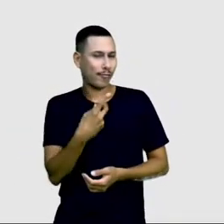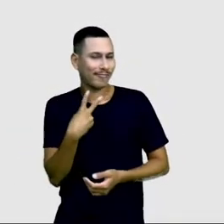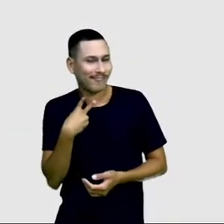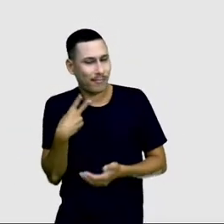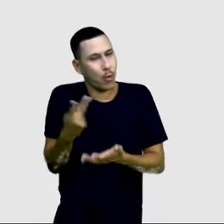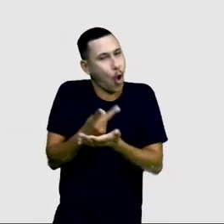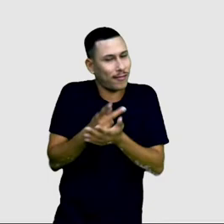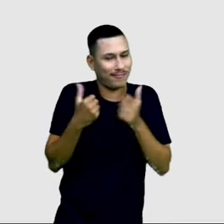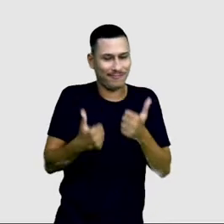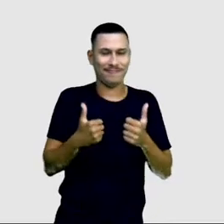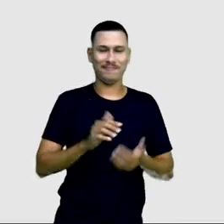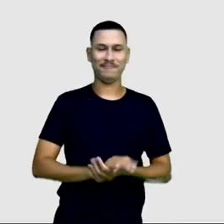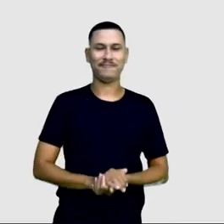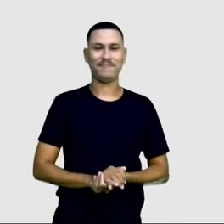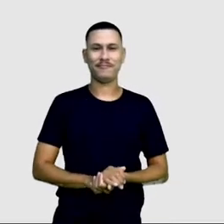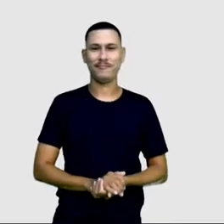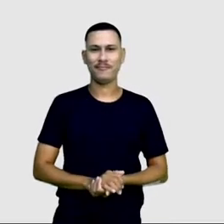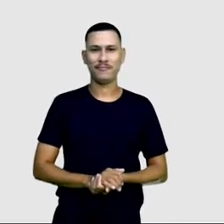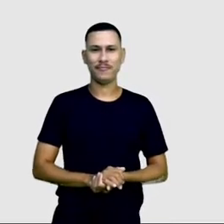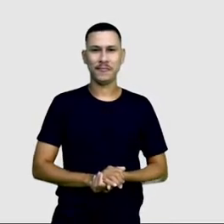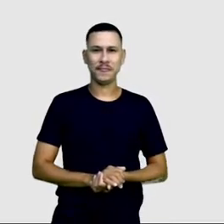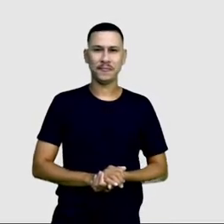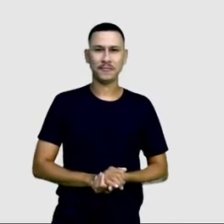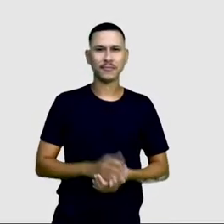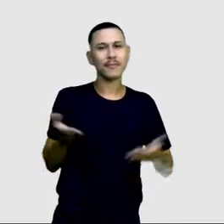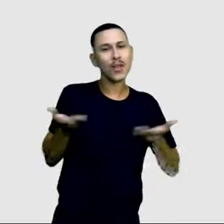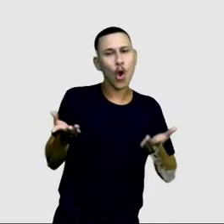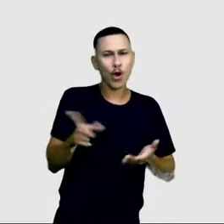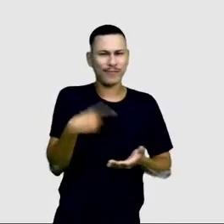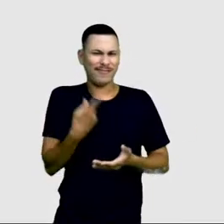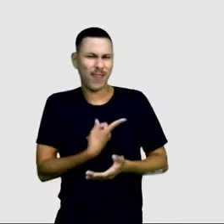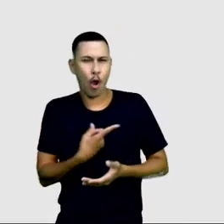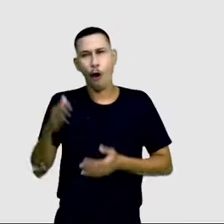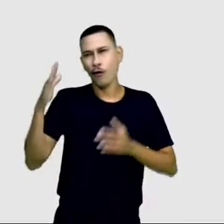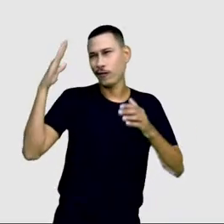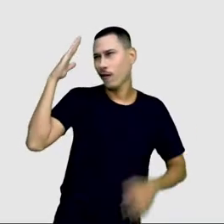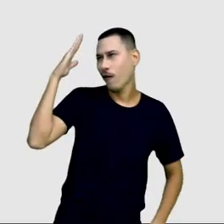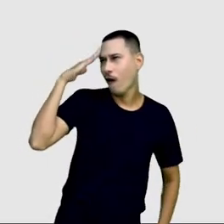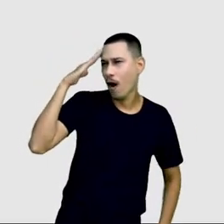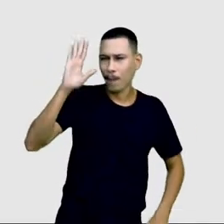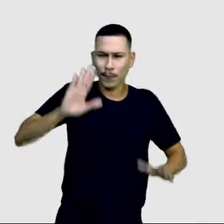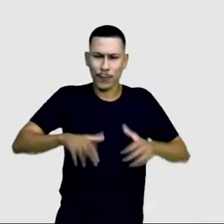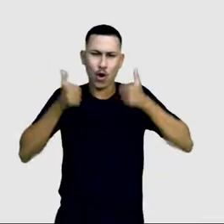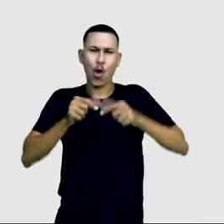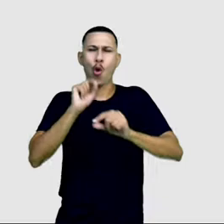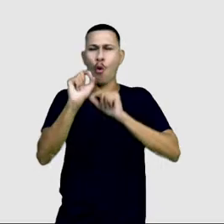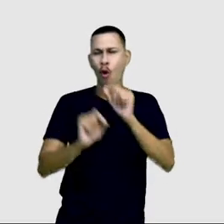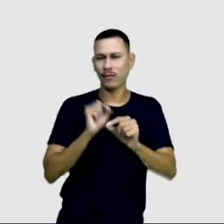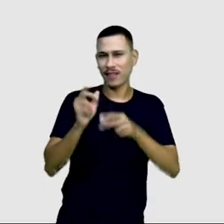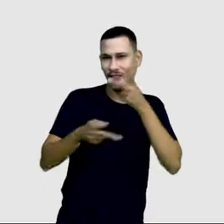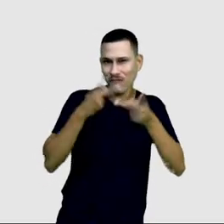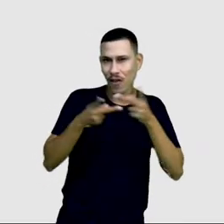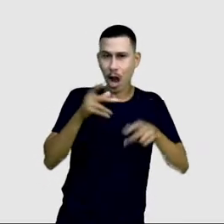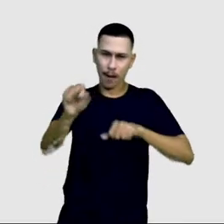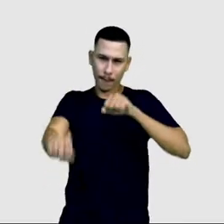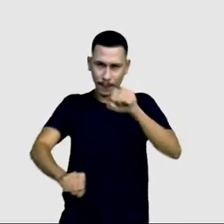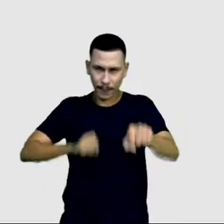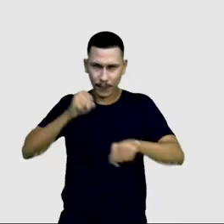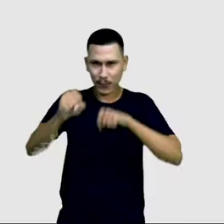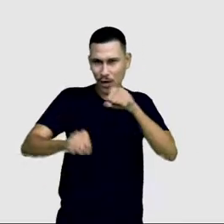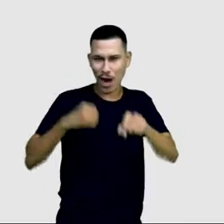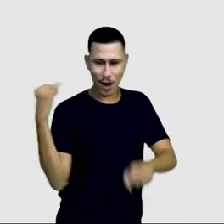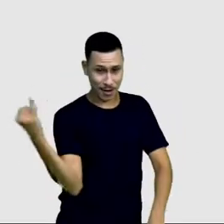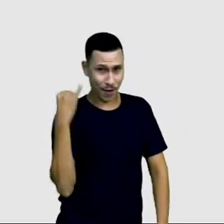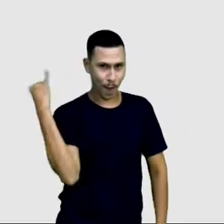isso, beleza? A partir daí, para poder a gente entender sobre o que eu quero falar e que tem a ver com as bicicletas, é super